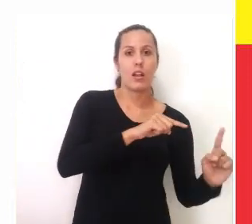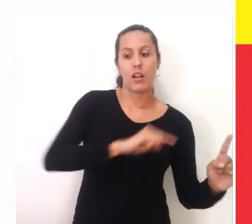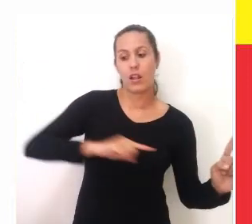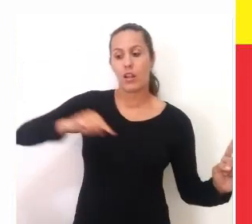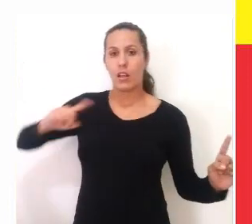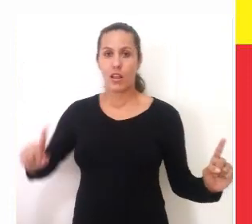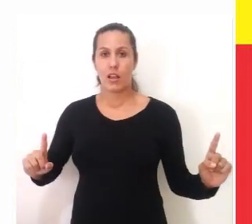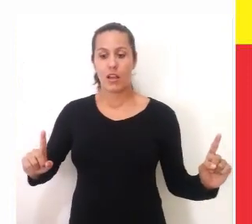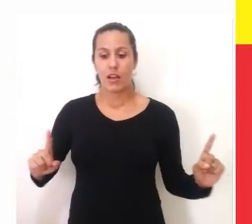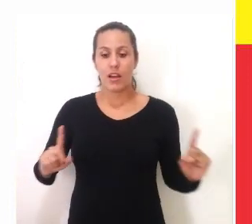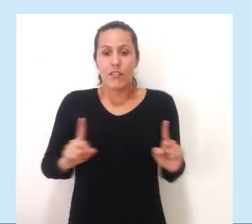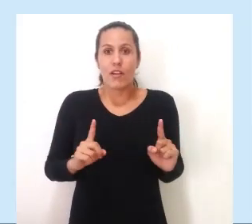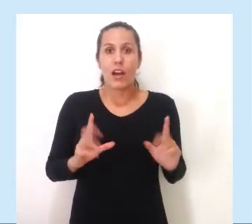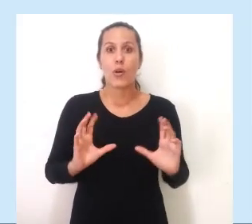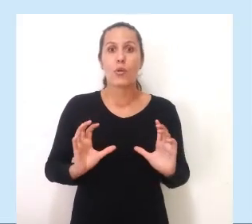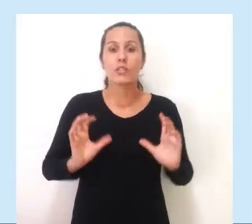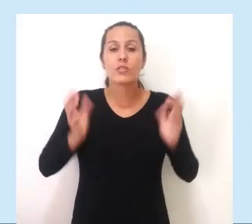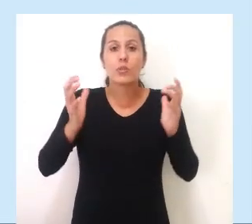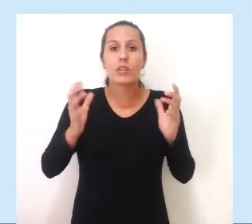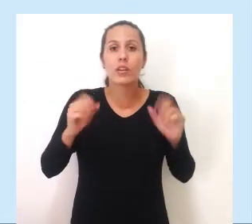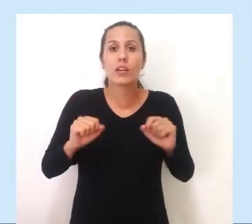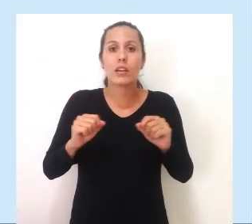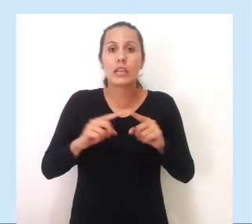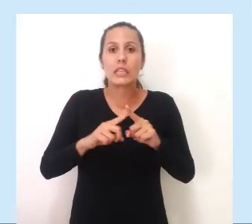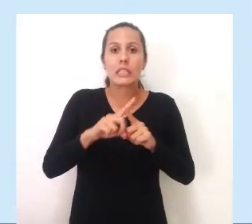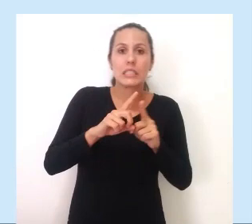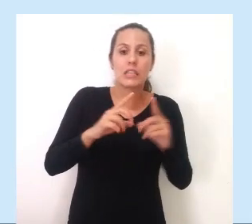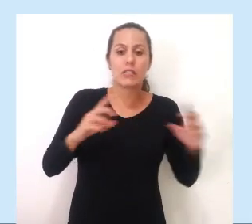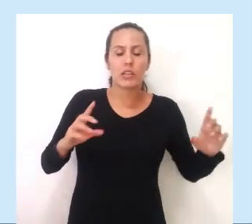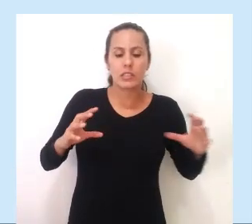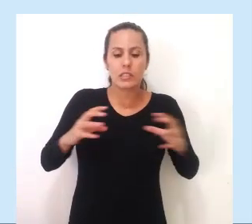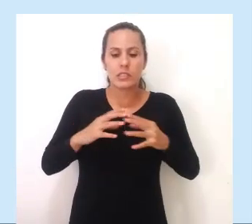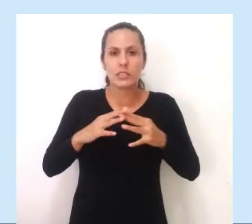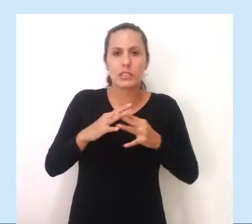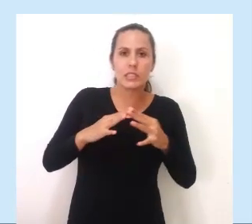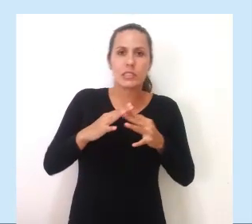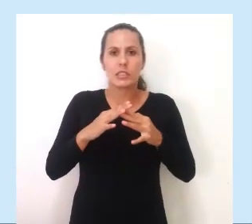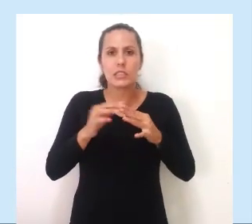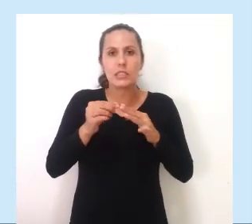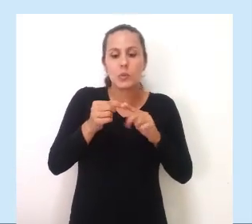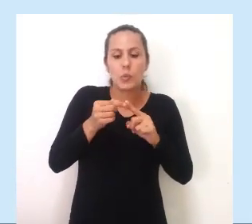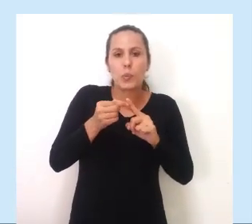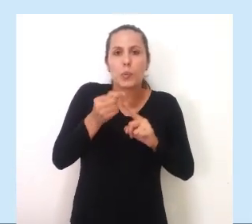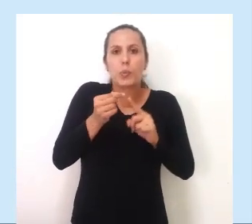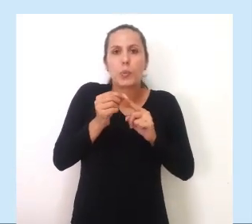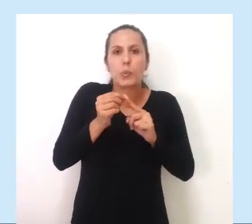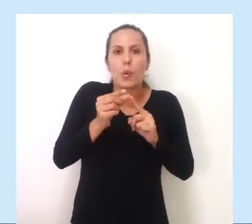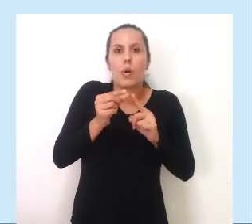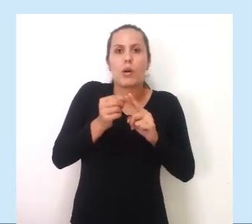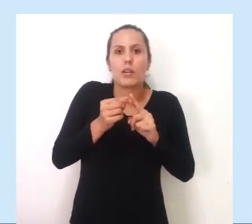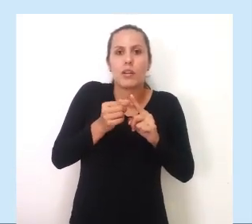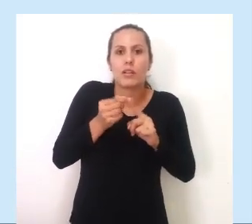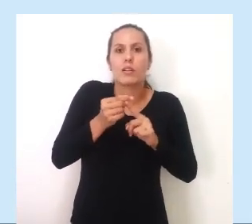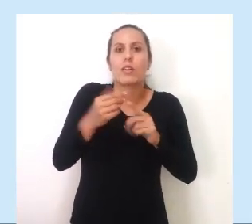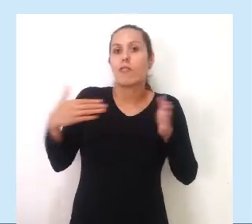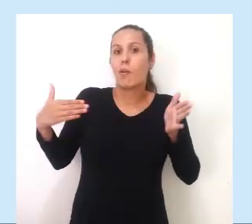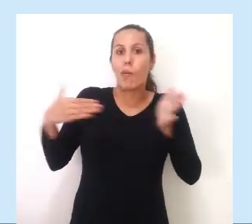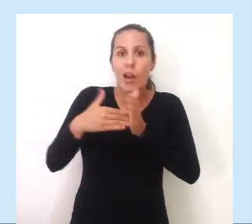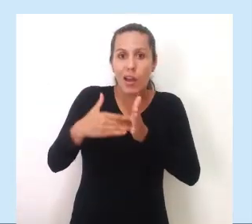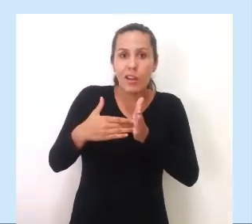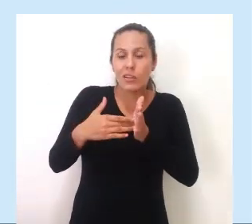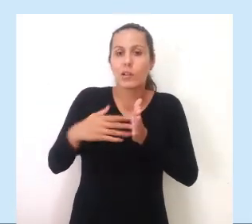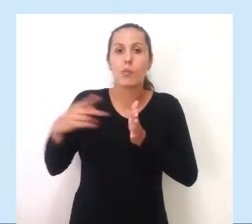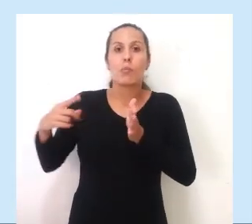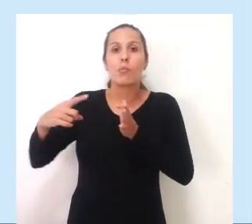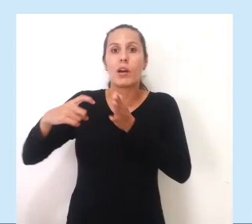nenhum. Por quê? Porque látex com látex significa que vai haver um rompimento. Pode haver o quê?